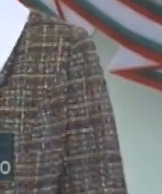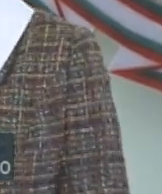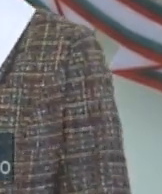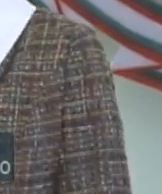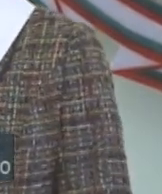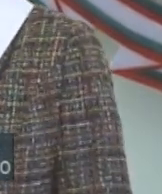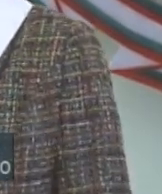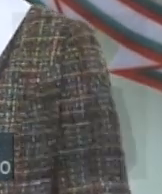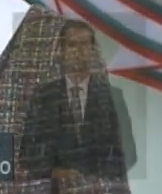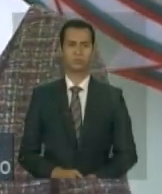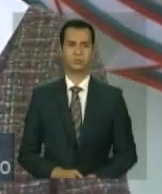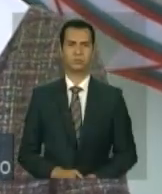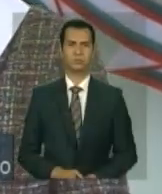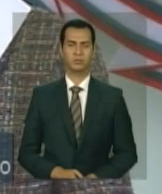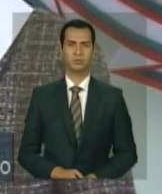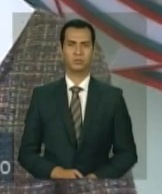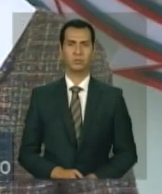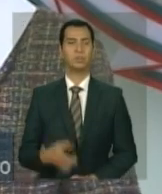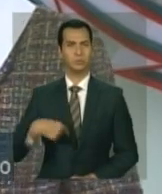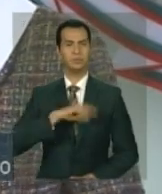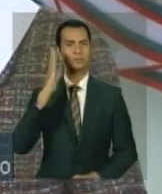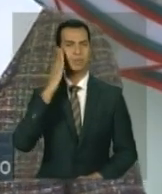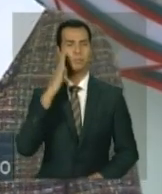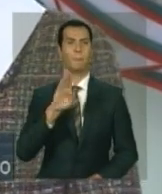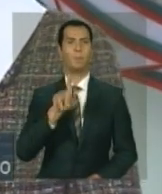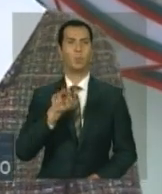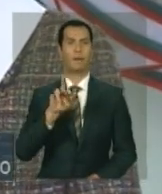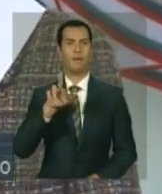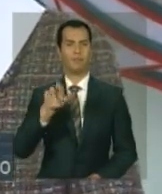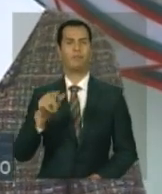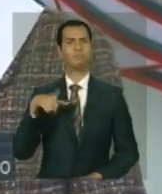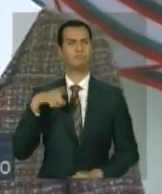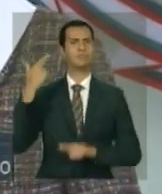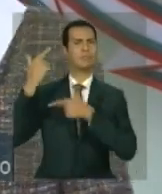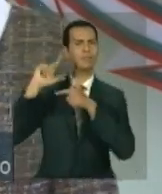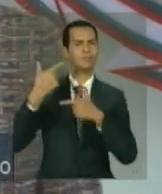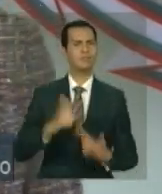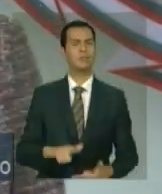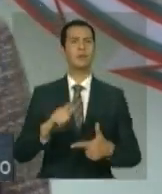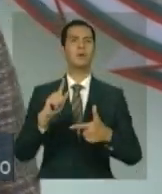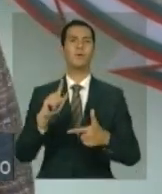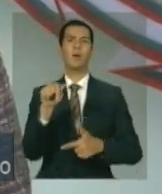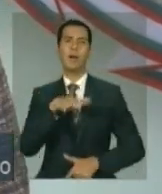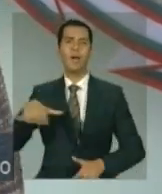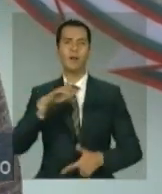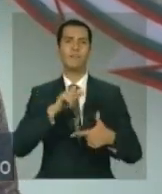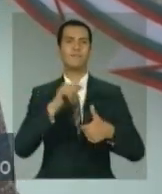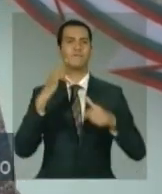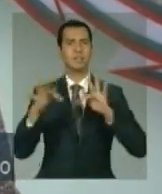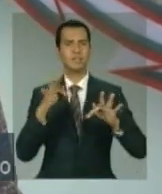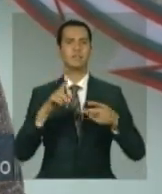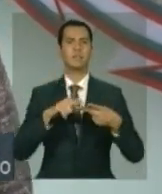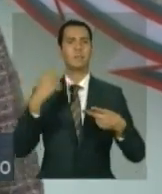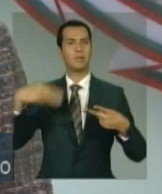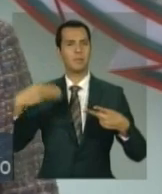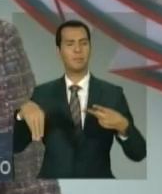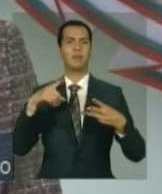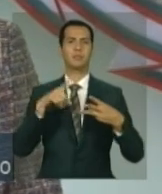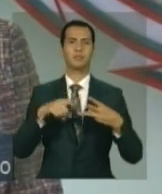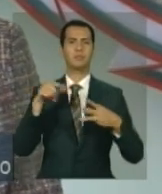Ao mesmo tempo, o Brasil pode também oferecer algo em troca.